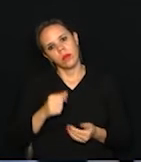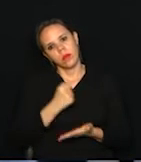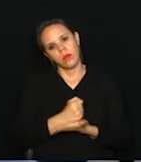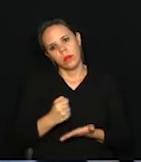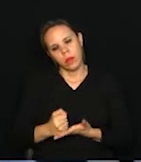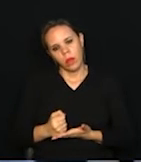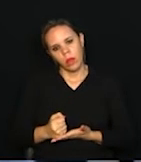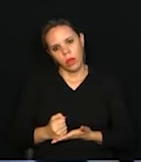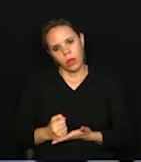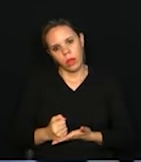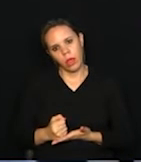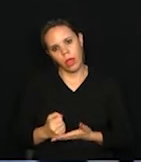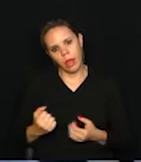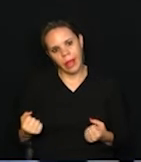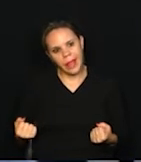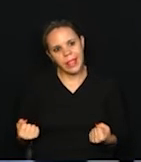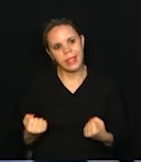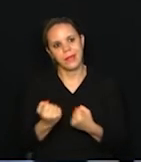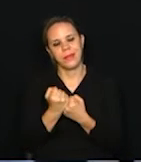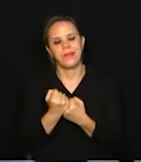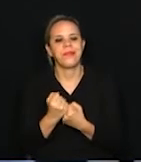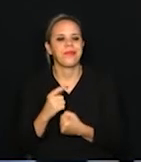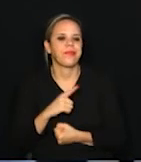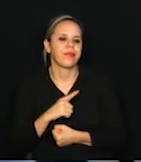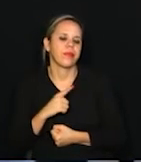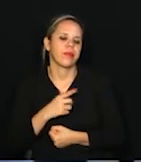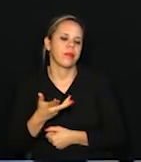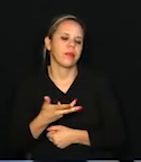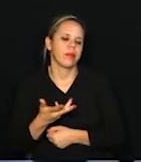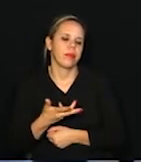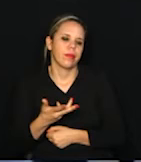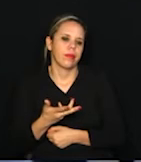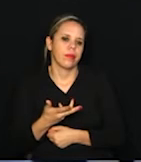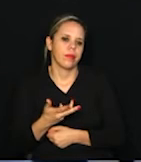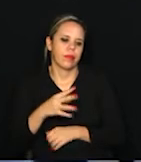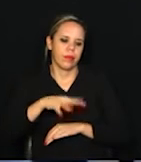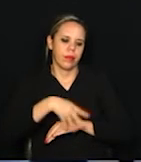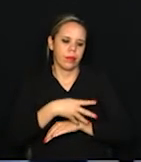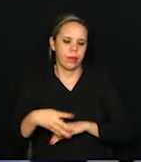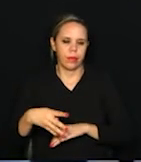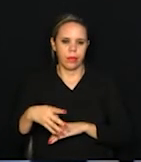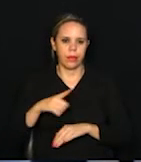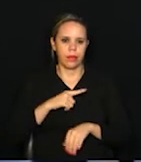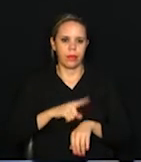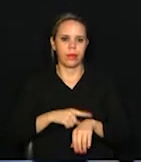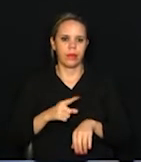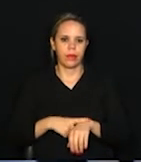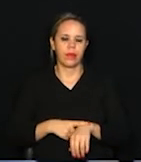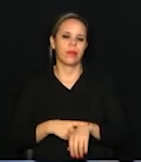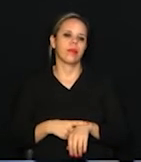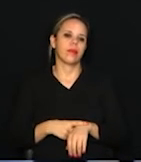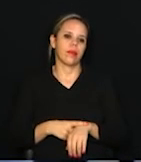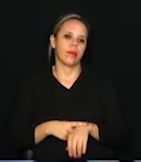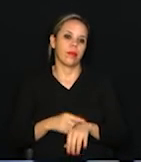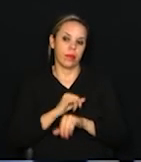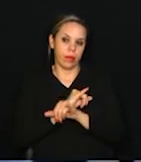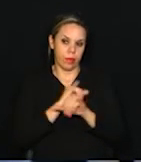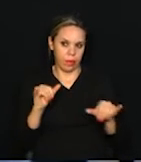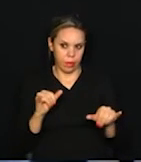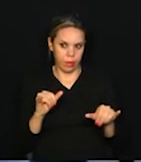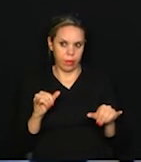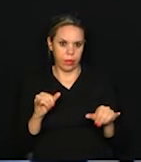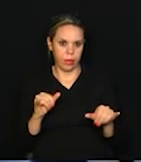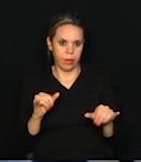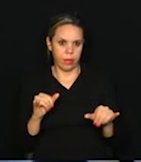contratação desse tipo de apoio para a gente ter agilidade e colocar faixas temporárias de advertência, não só para a questão